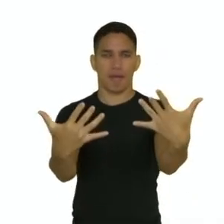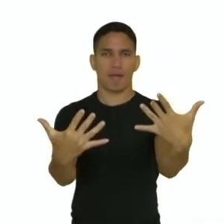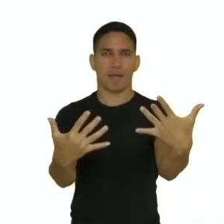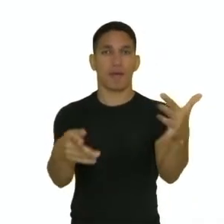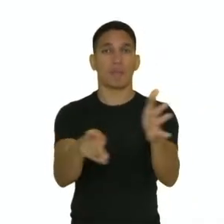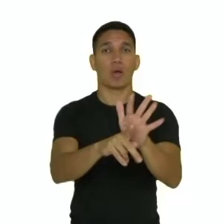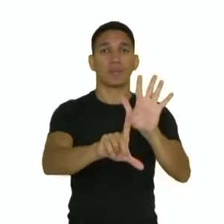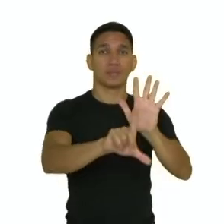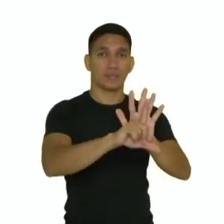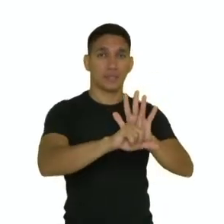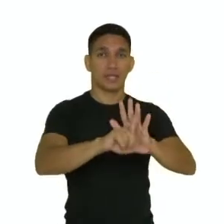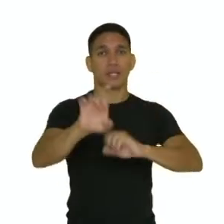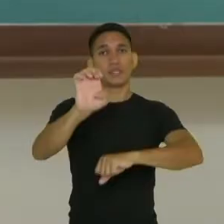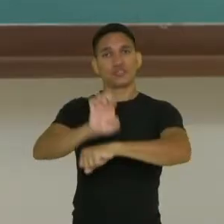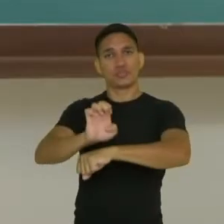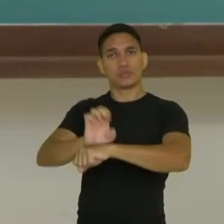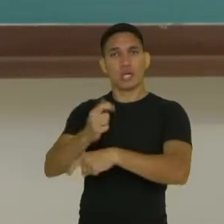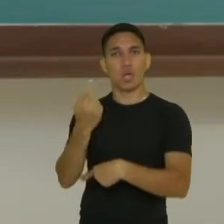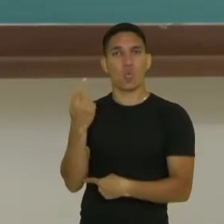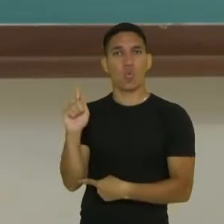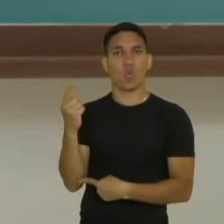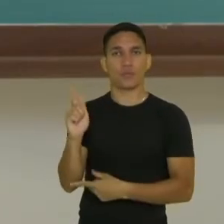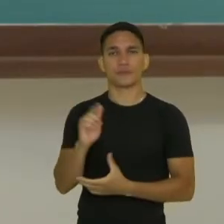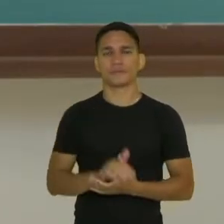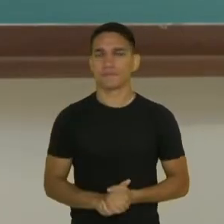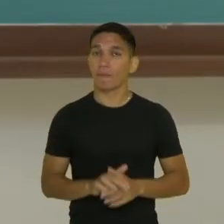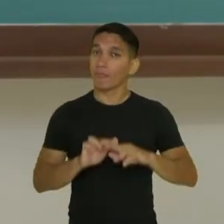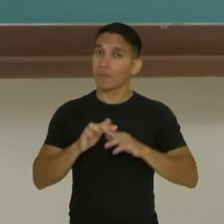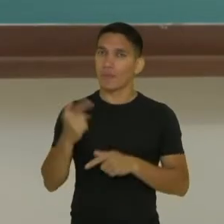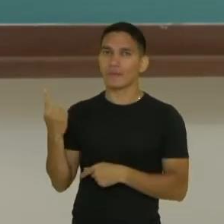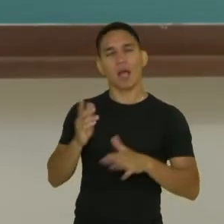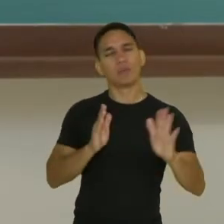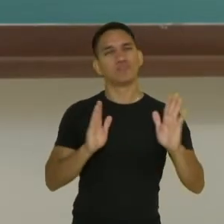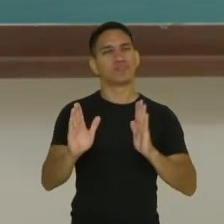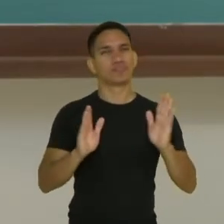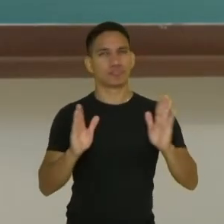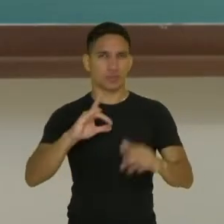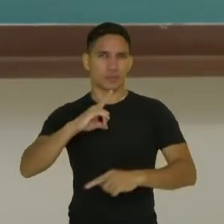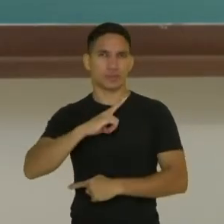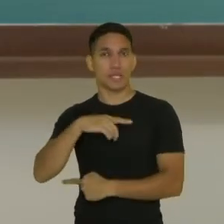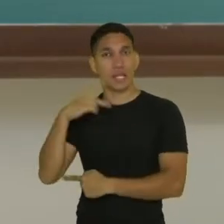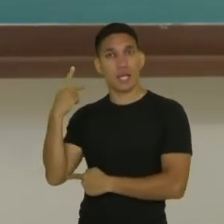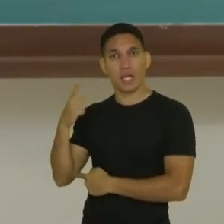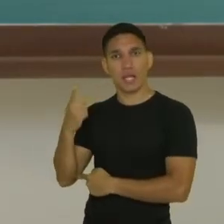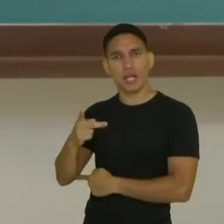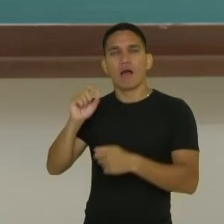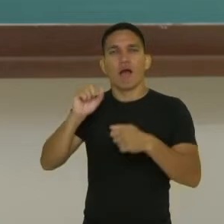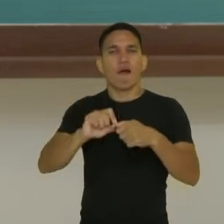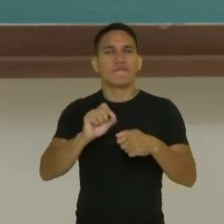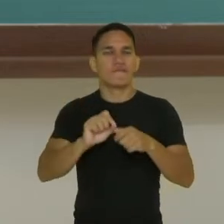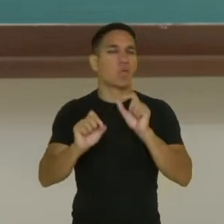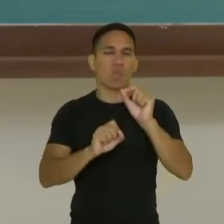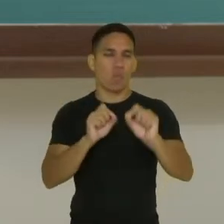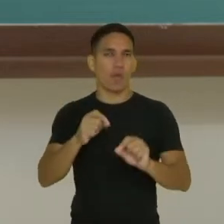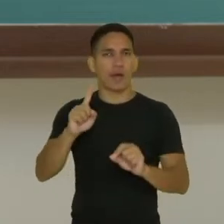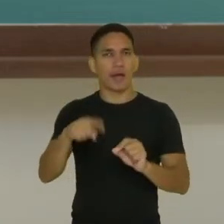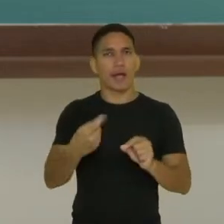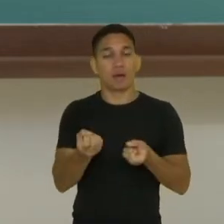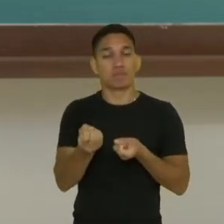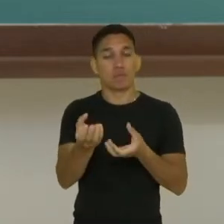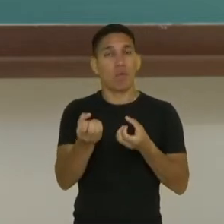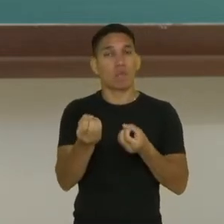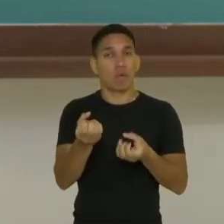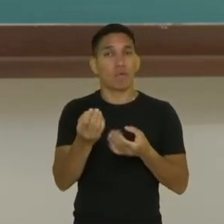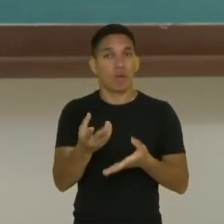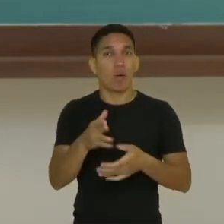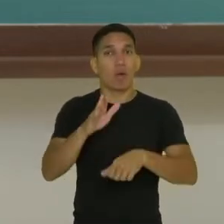Estado de Goiás, certo? Então, ali nessa época, no período, né, em que foi feita essa notícia, no